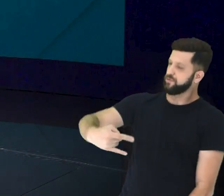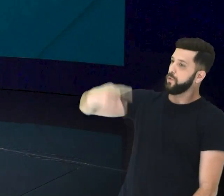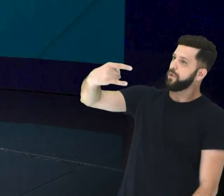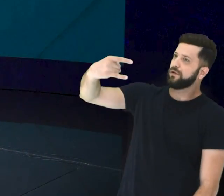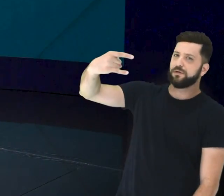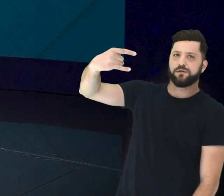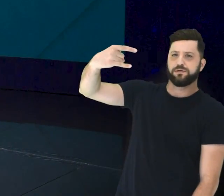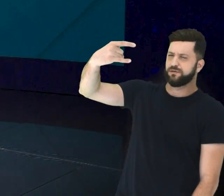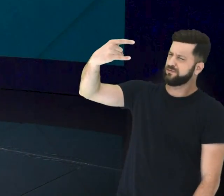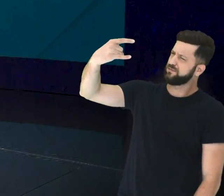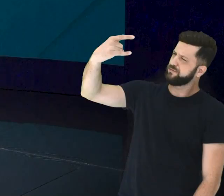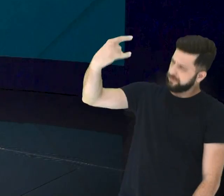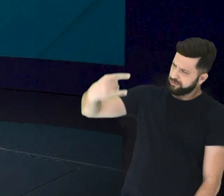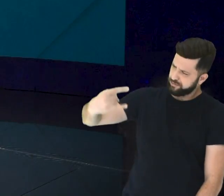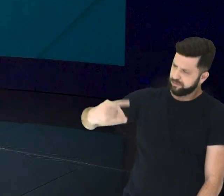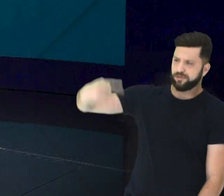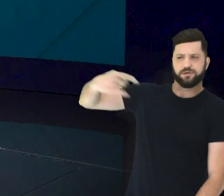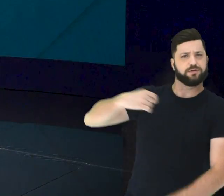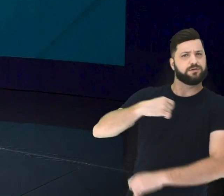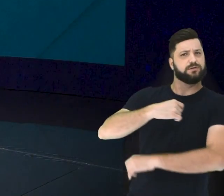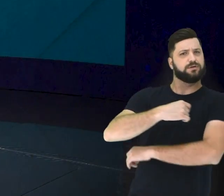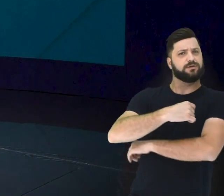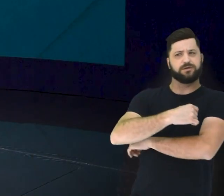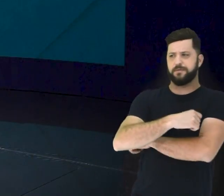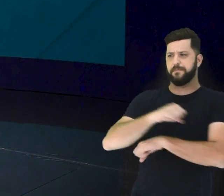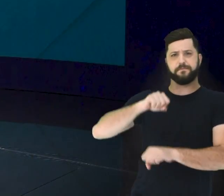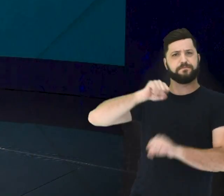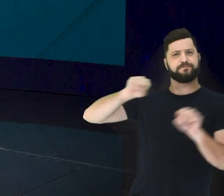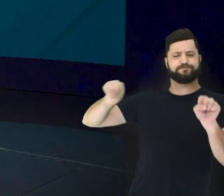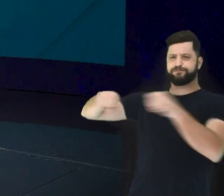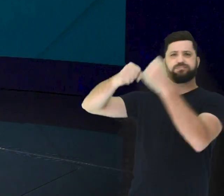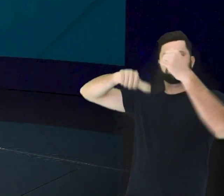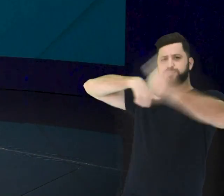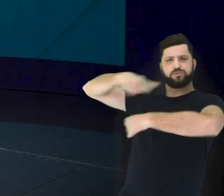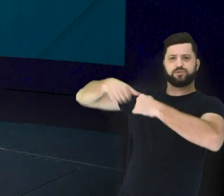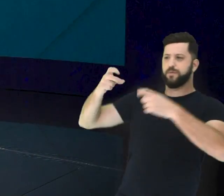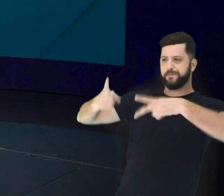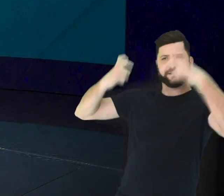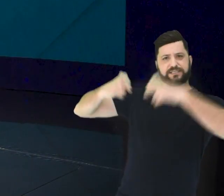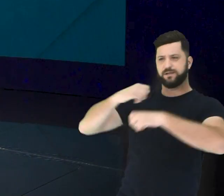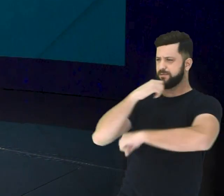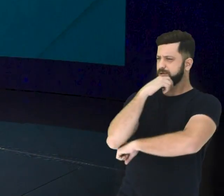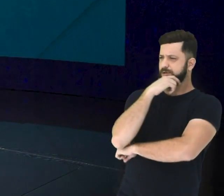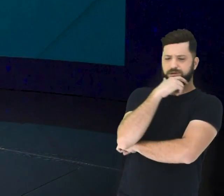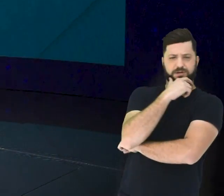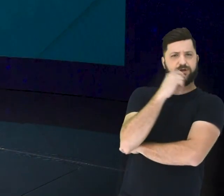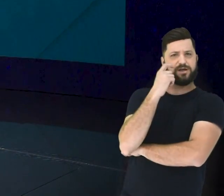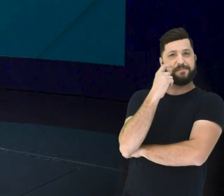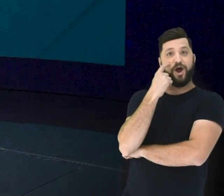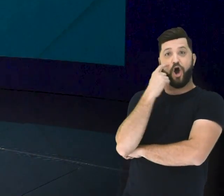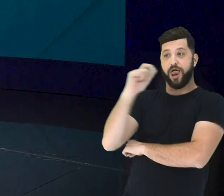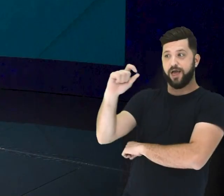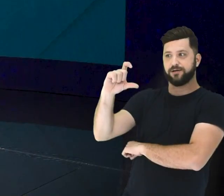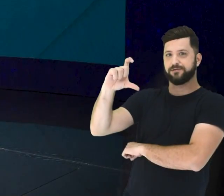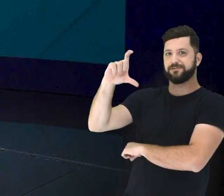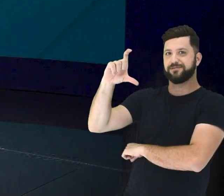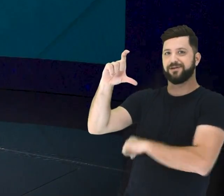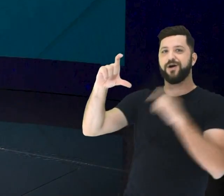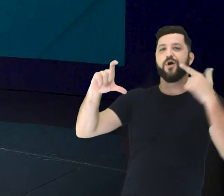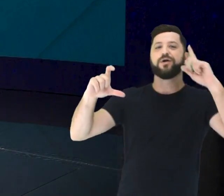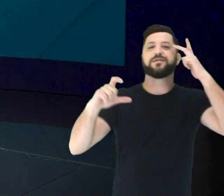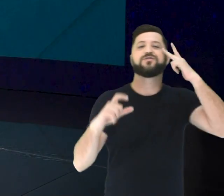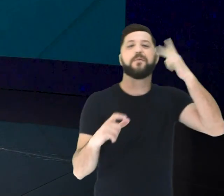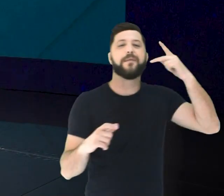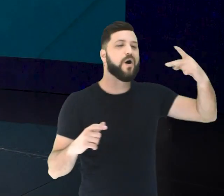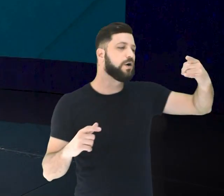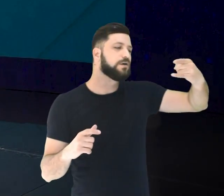ainda dentro da lateralização a gente tem também uma barra de indefinição grande aqui mas note como o tamanho dela já é diferente do